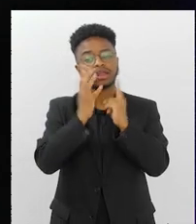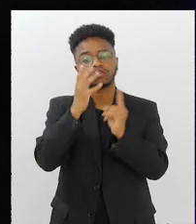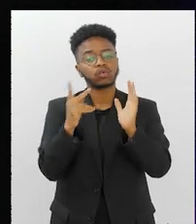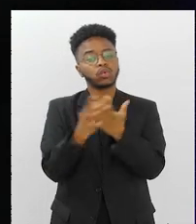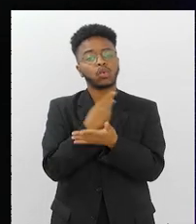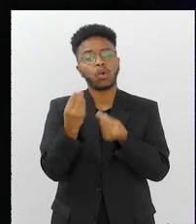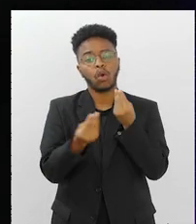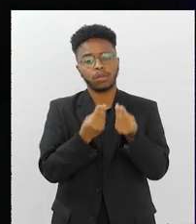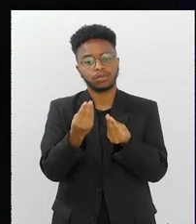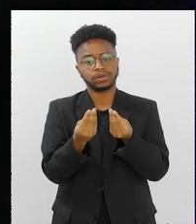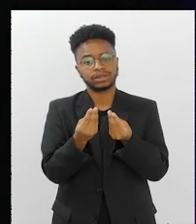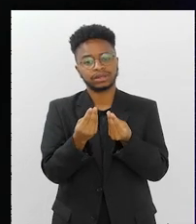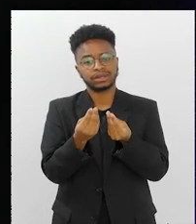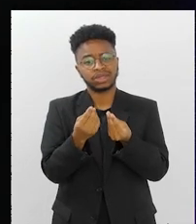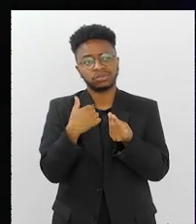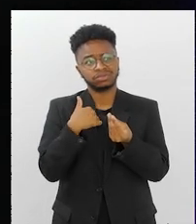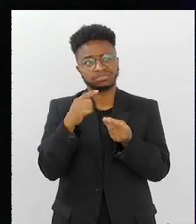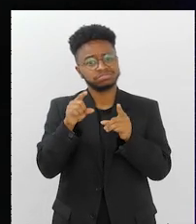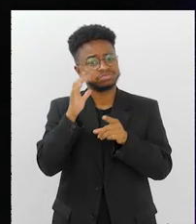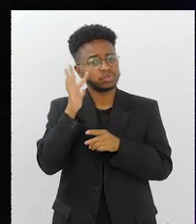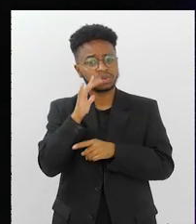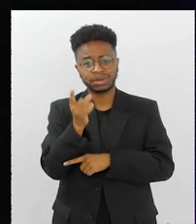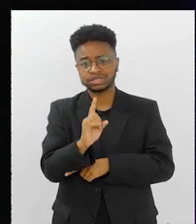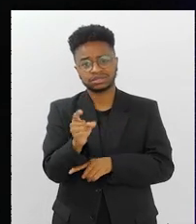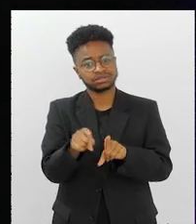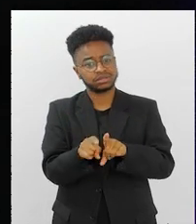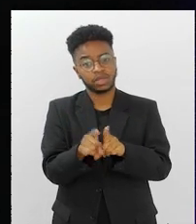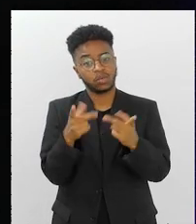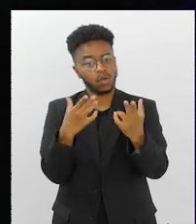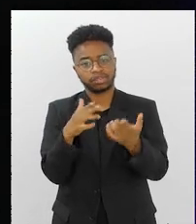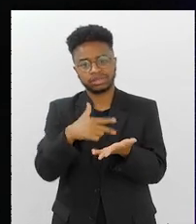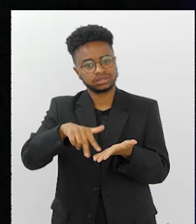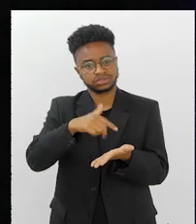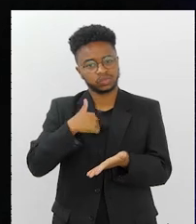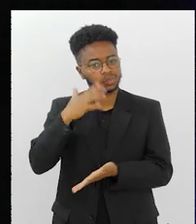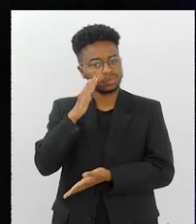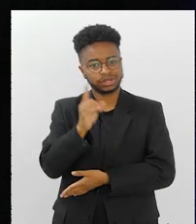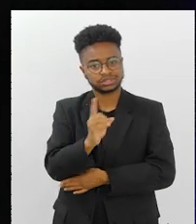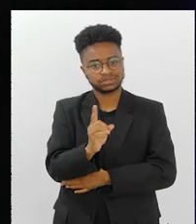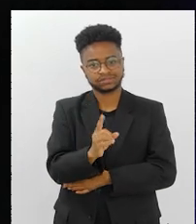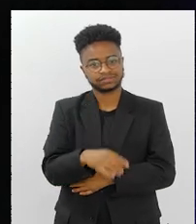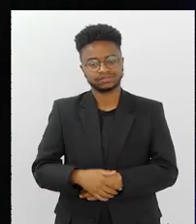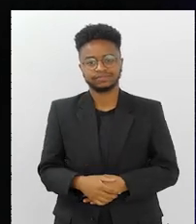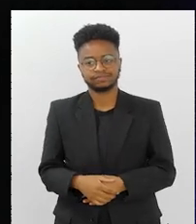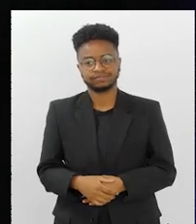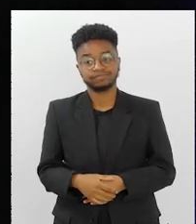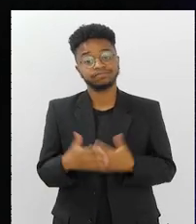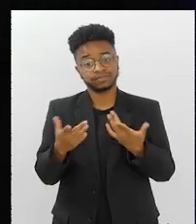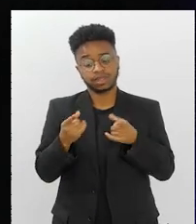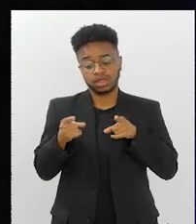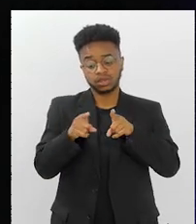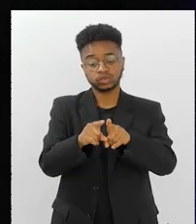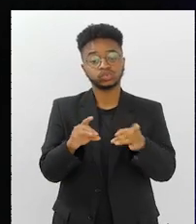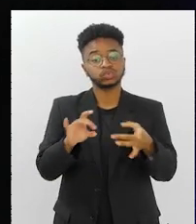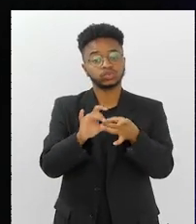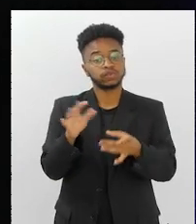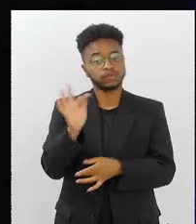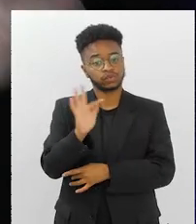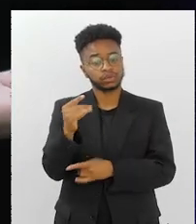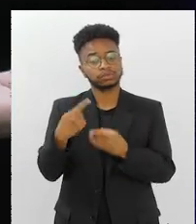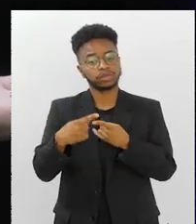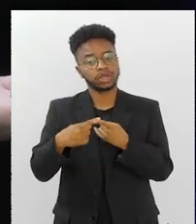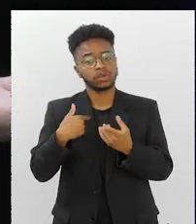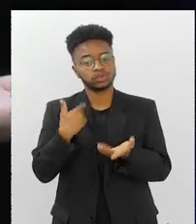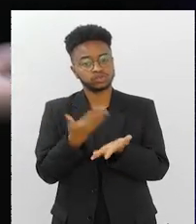minha vida de uma forma muito Inesperada assim como eu come ia fazer dança eu não esperava isso paralelamente com a minha faculdade que eu